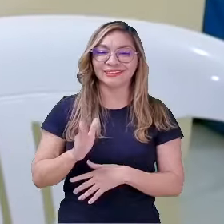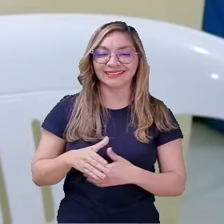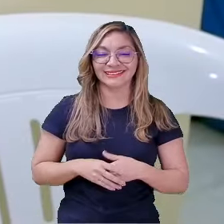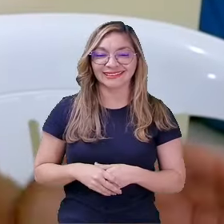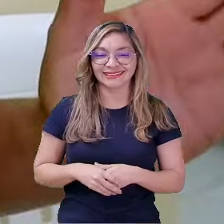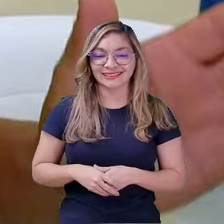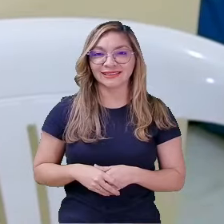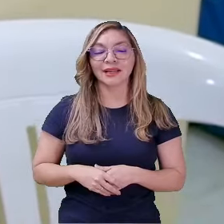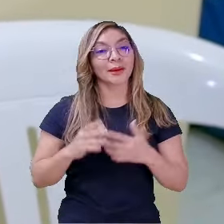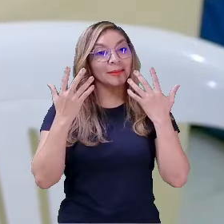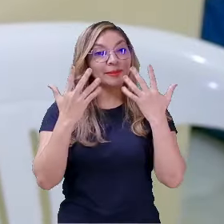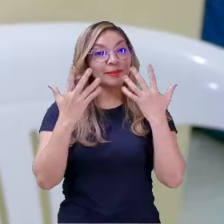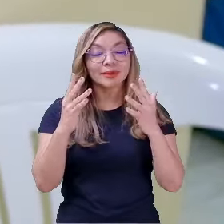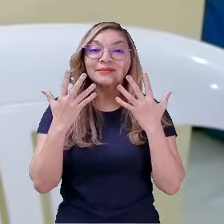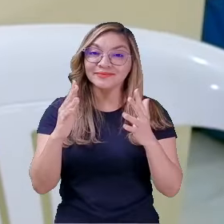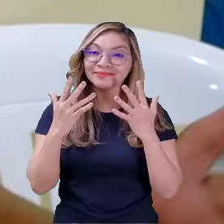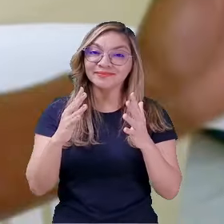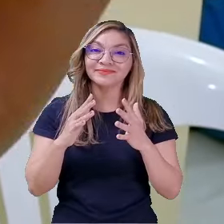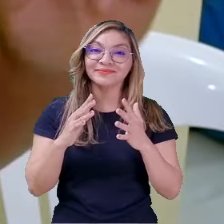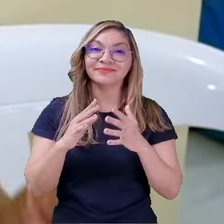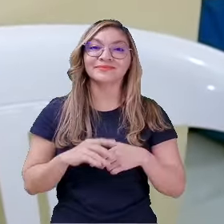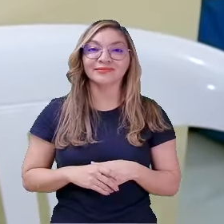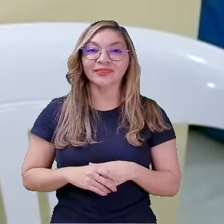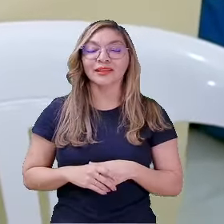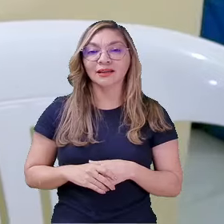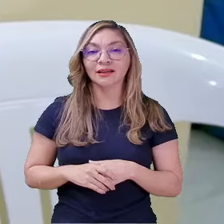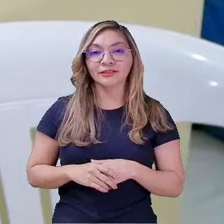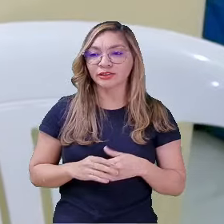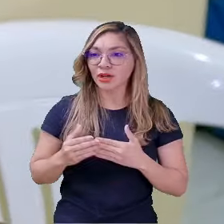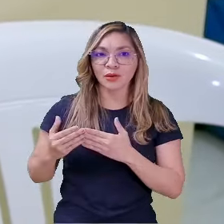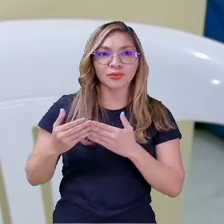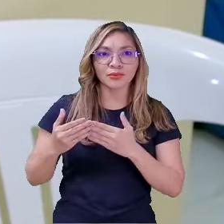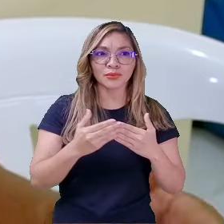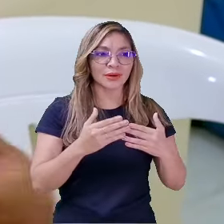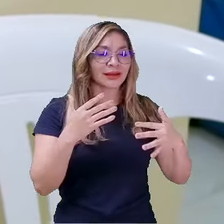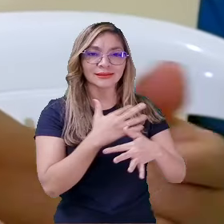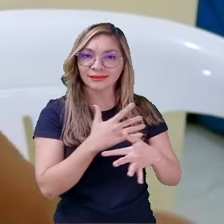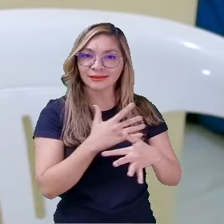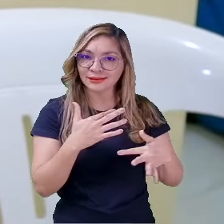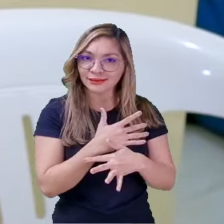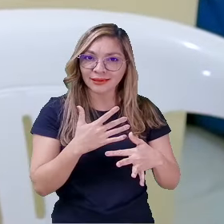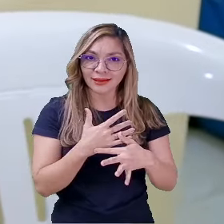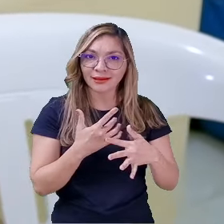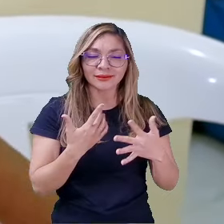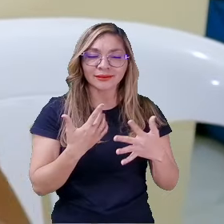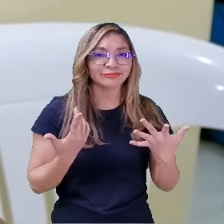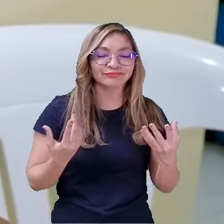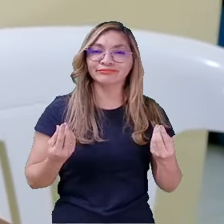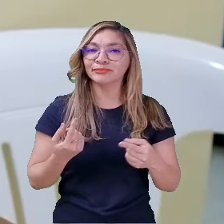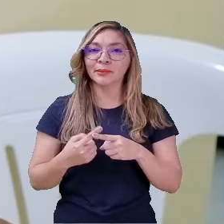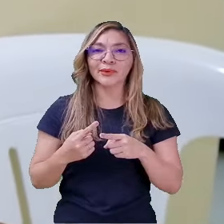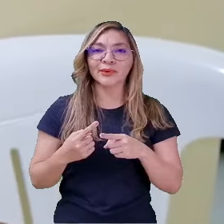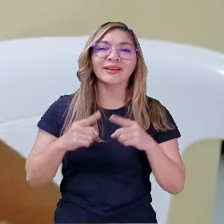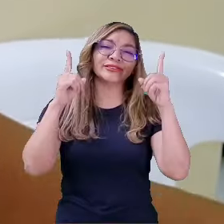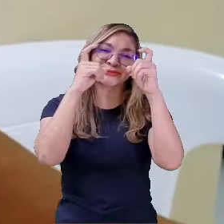Parabéns, porque a gente tentou viajar, poder ir lá até a nossa cidade, né? Porque se tornar mais assim a dificuldade, né?